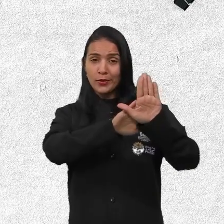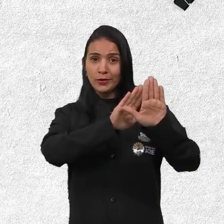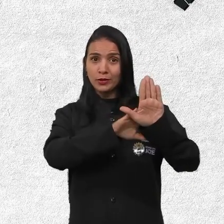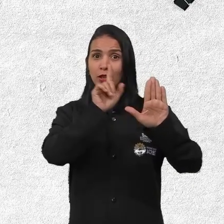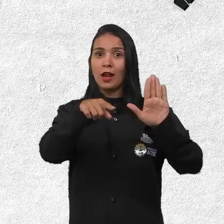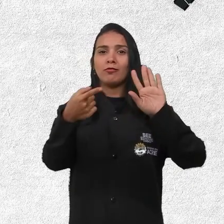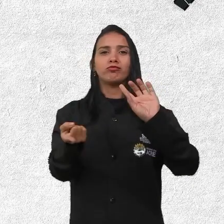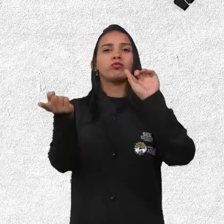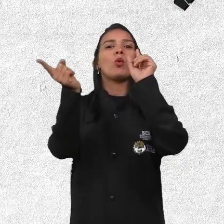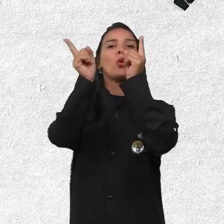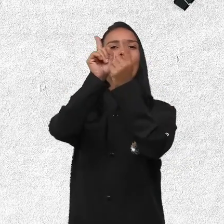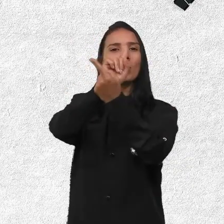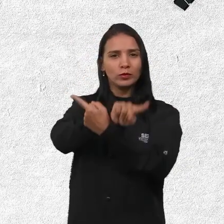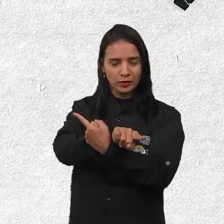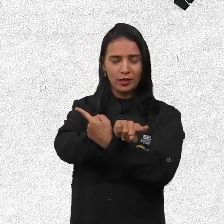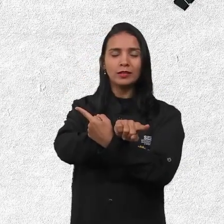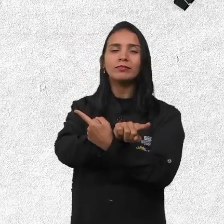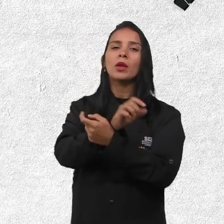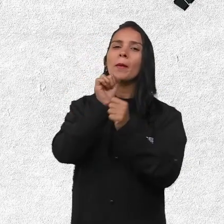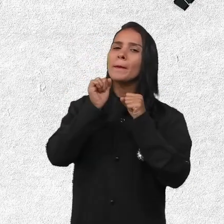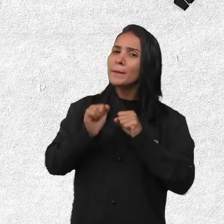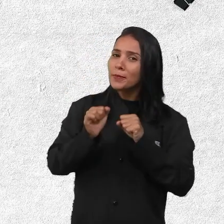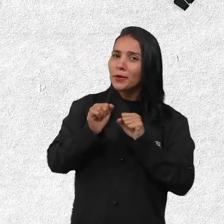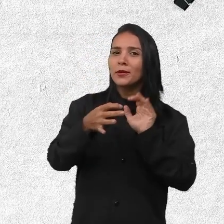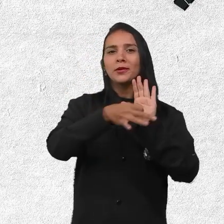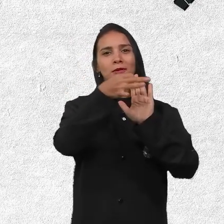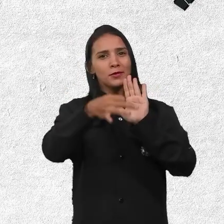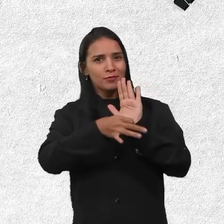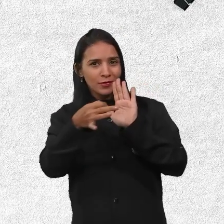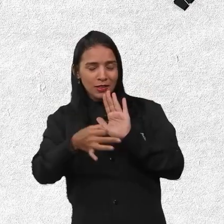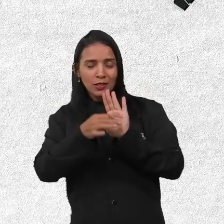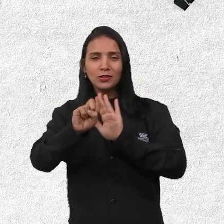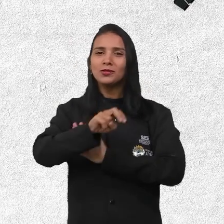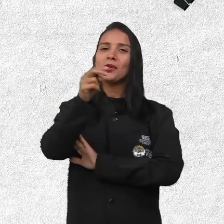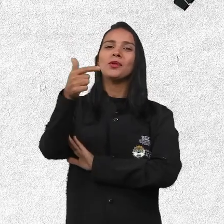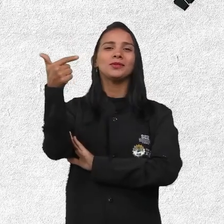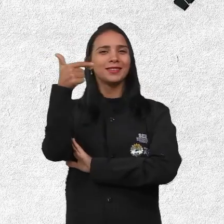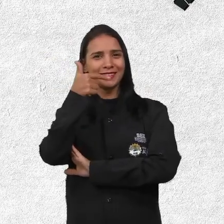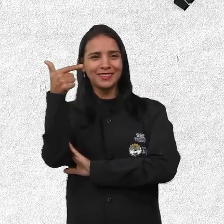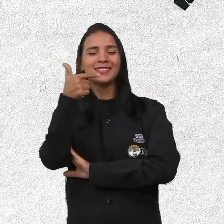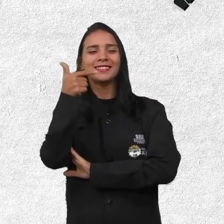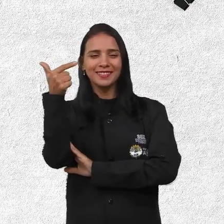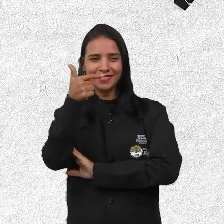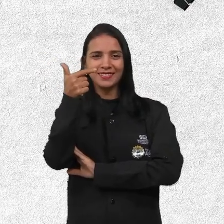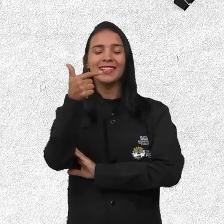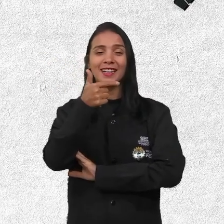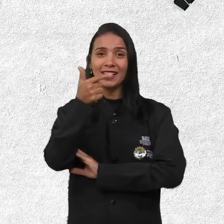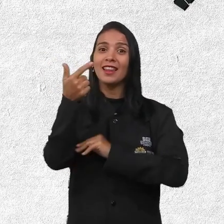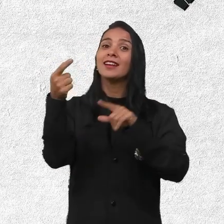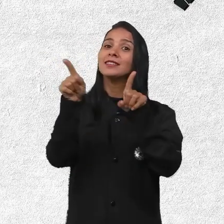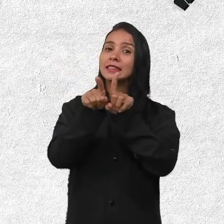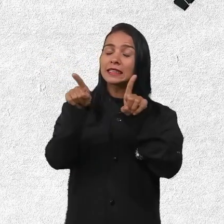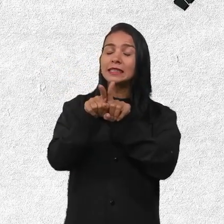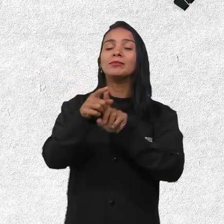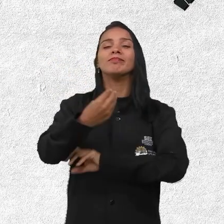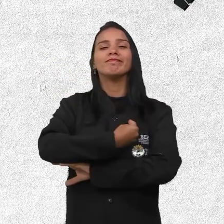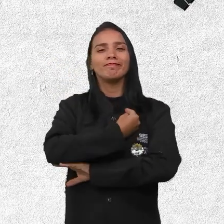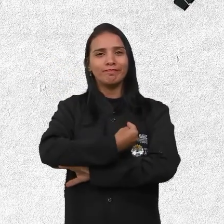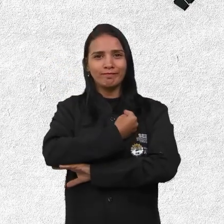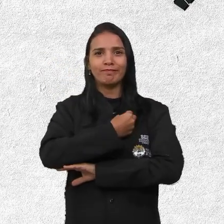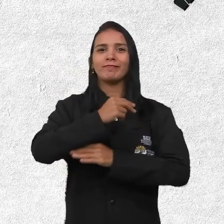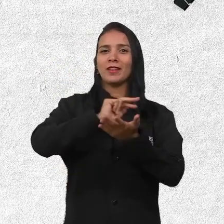quer expressar, pode provocar humor ou crítica. A ironia ela também é muito presente no